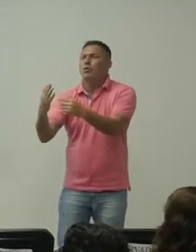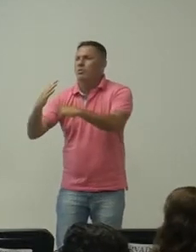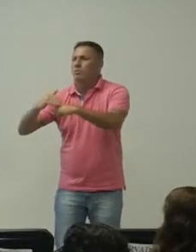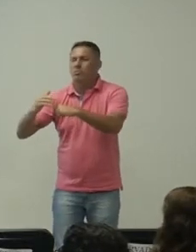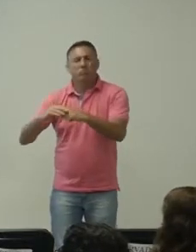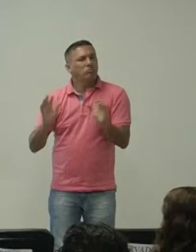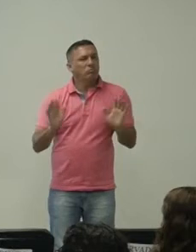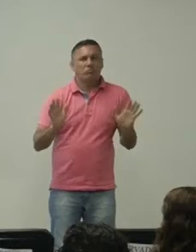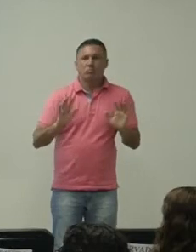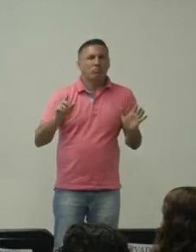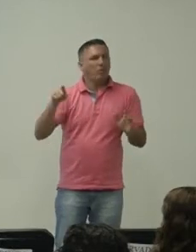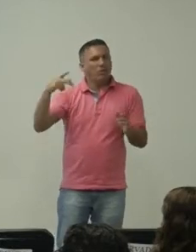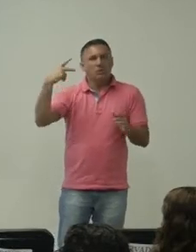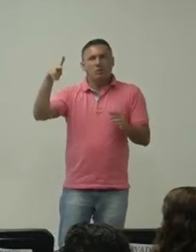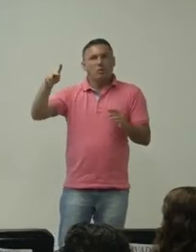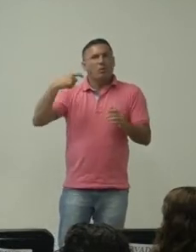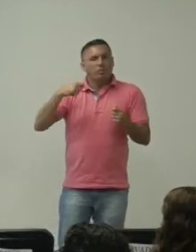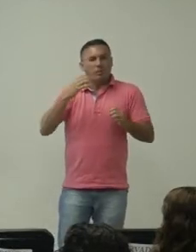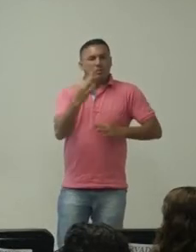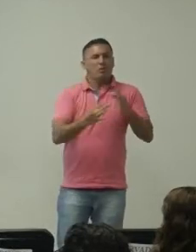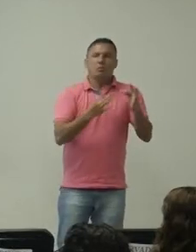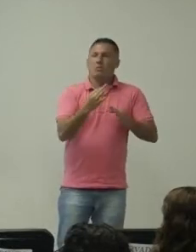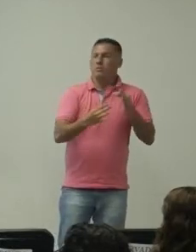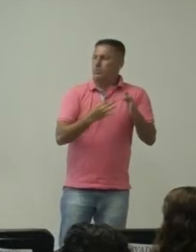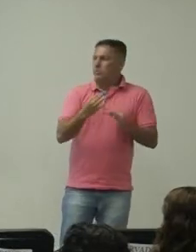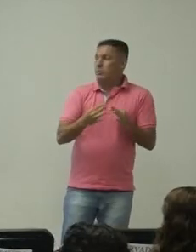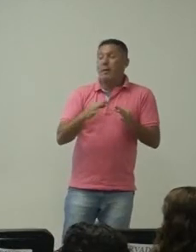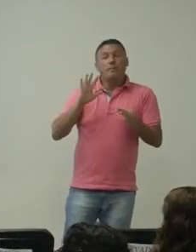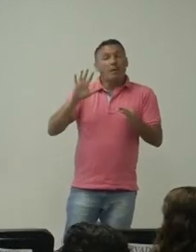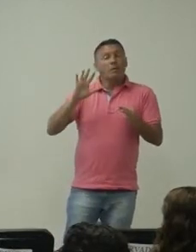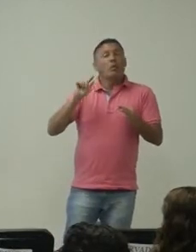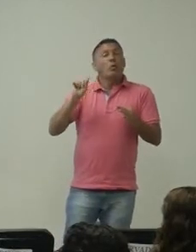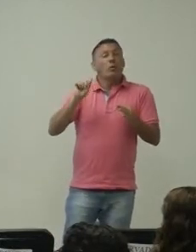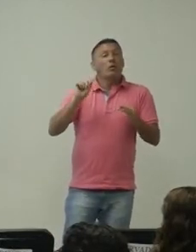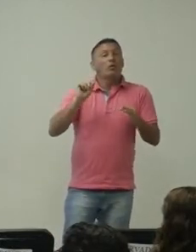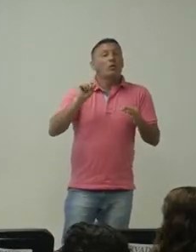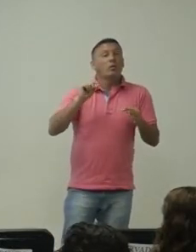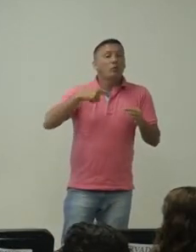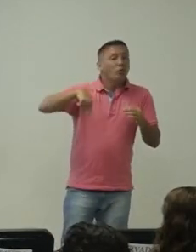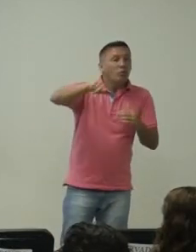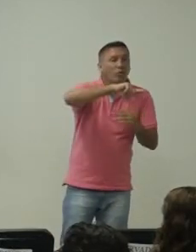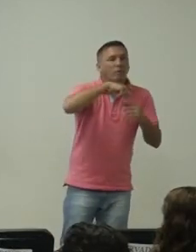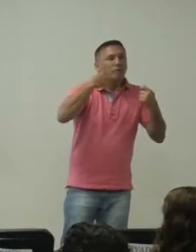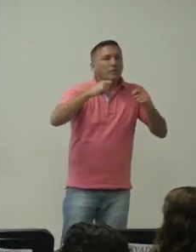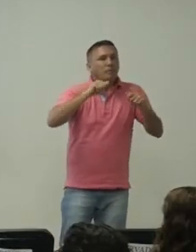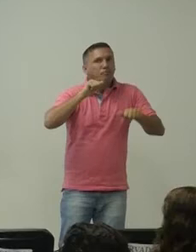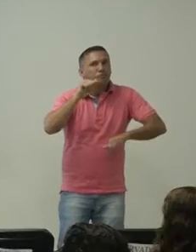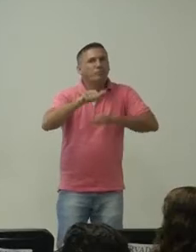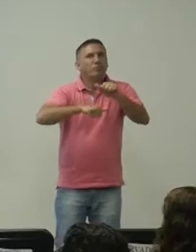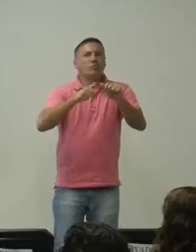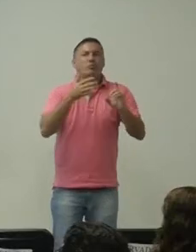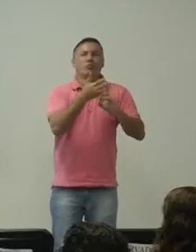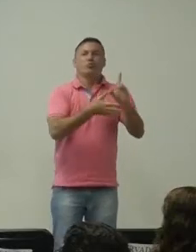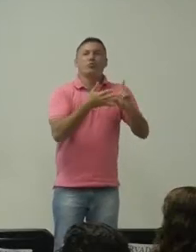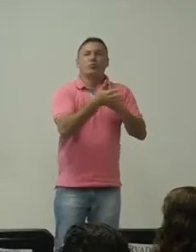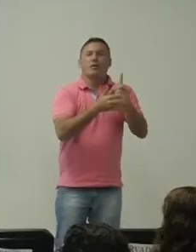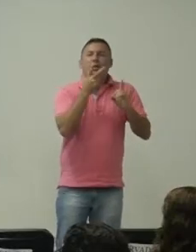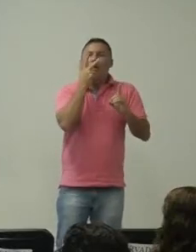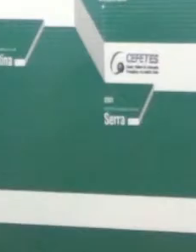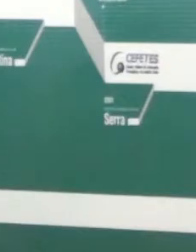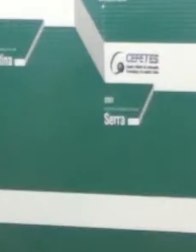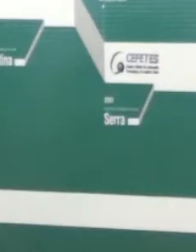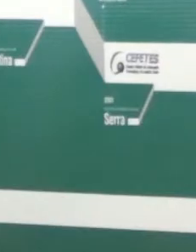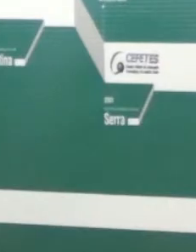de tratamento. Mas isso é um processo que a gente tem que desconstruir o tempo todo,